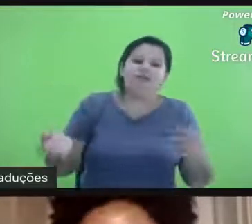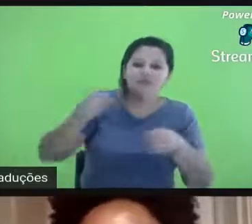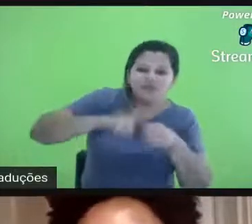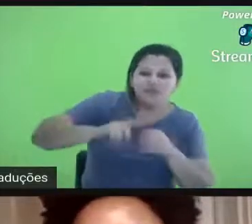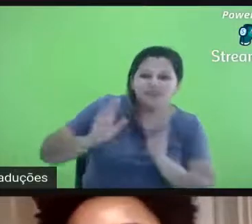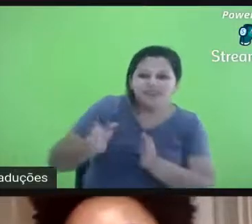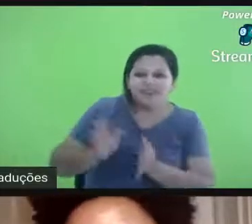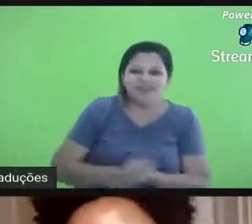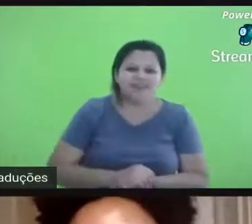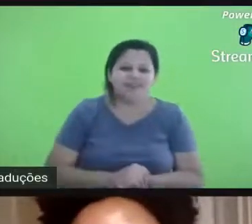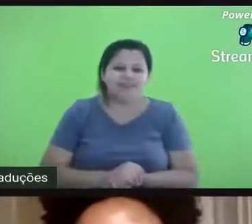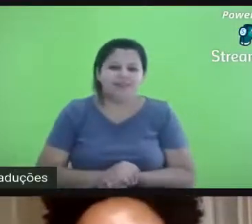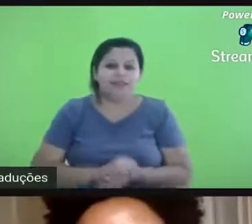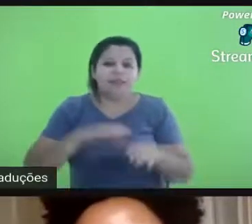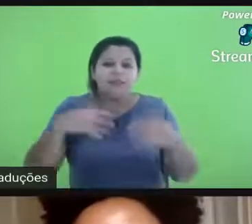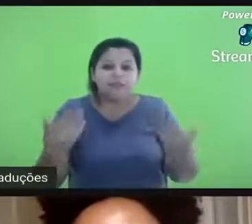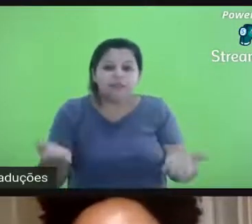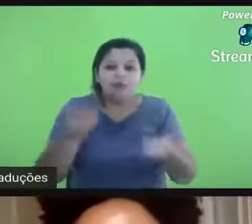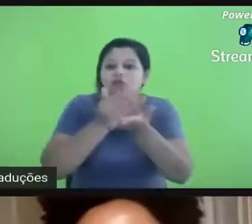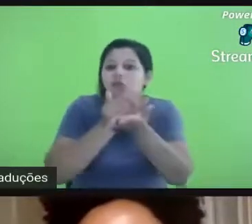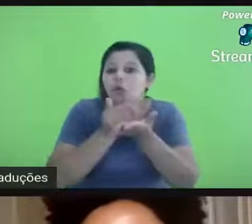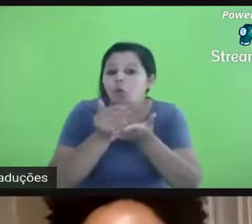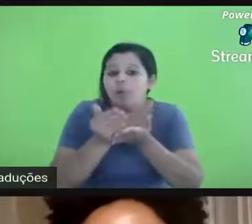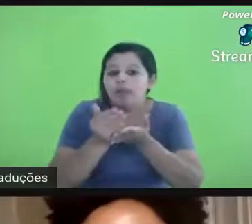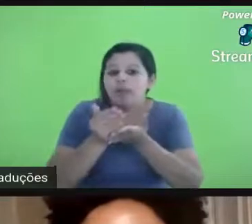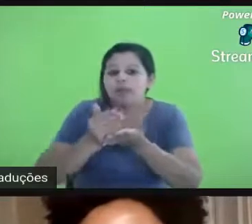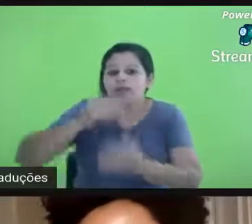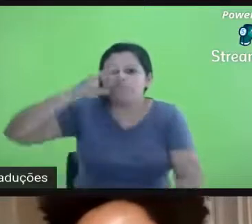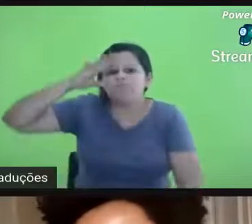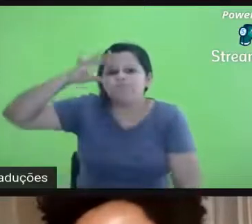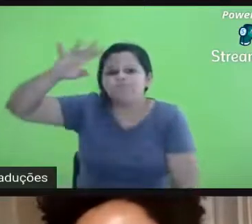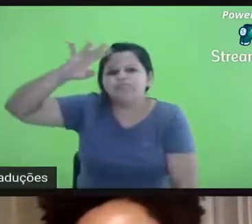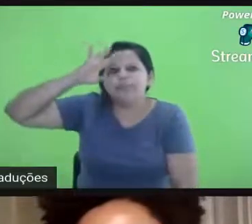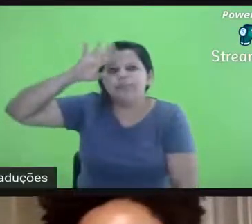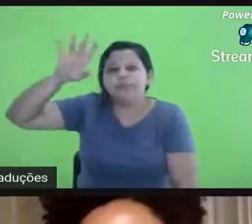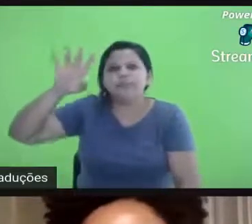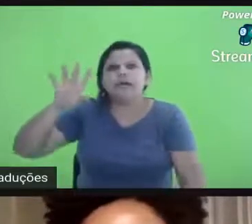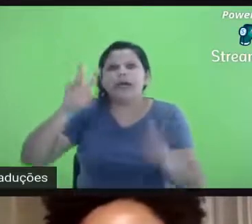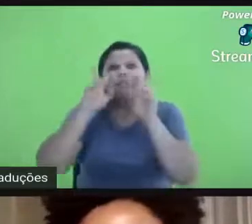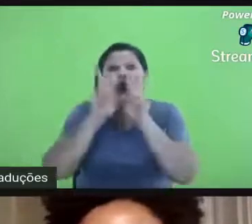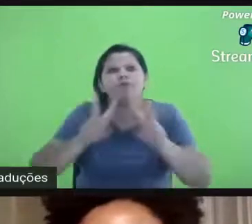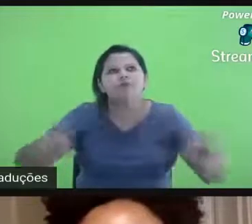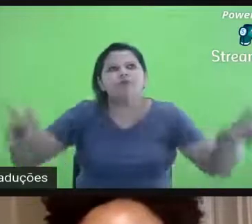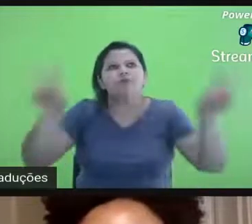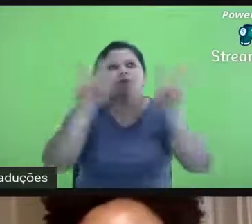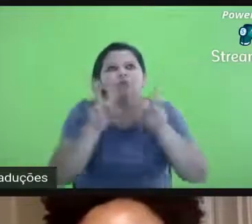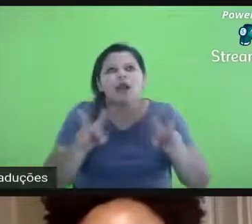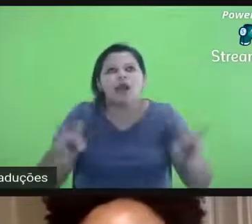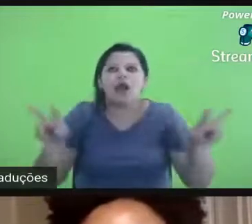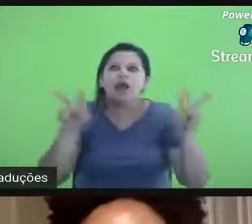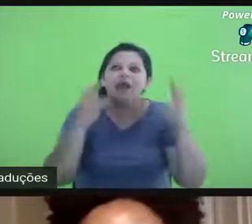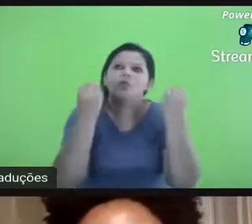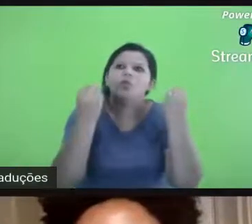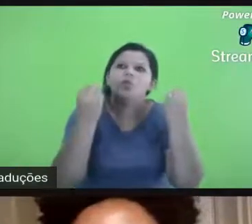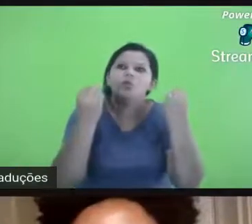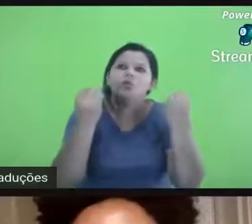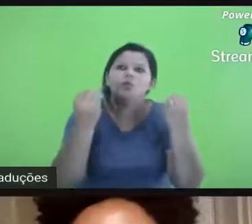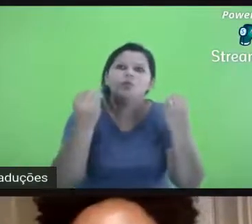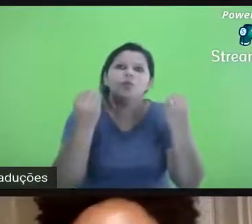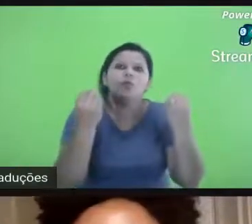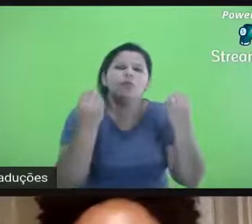É a gente começar a Voltou. pensar de uma maneira mais visionária, mais ampla, de como é que a gente vai